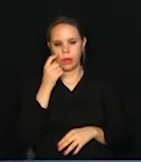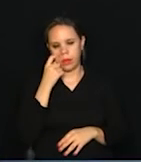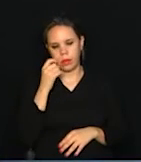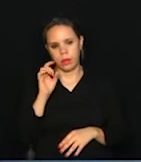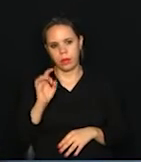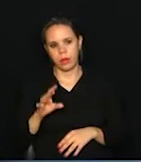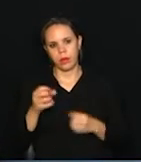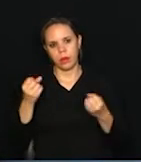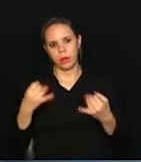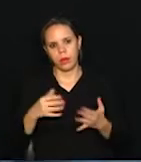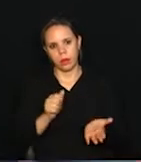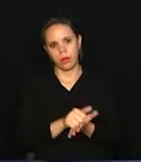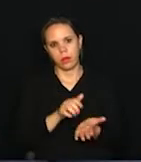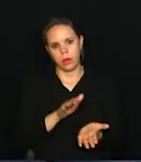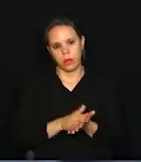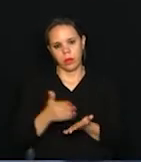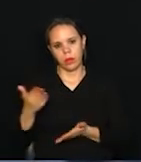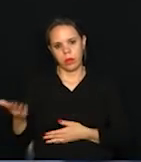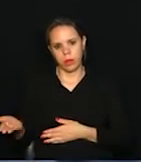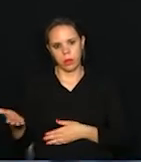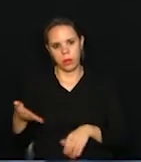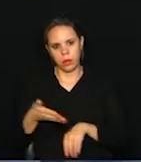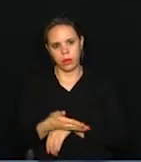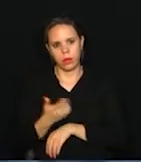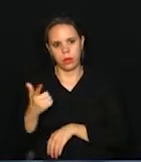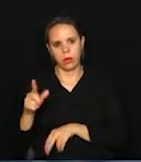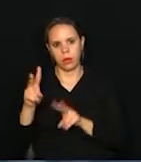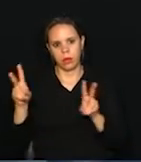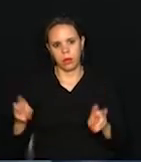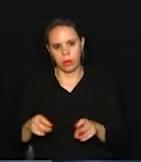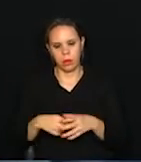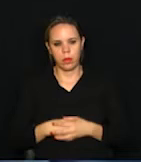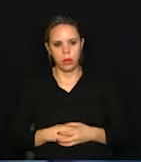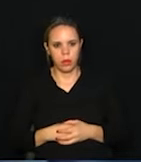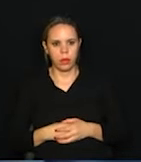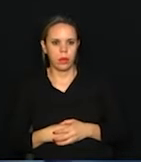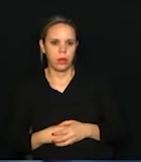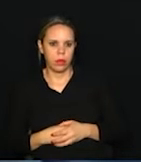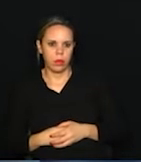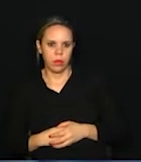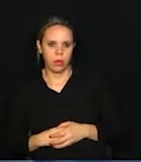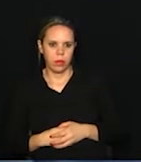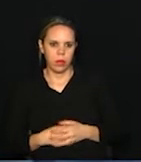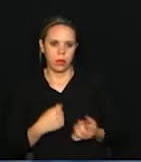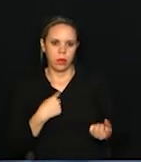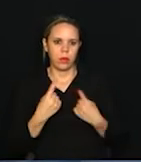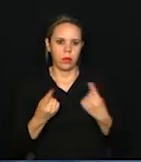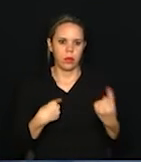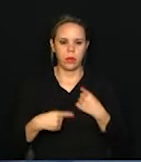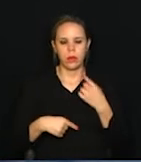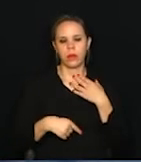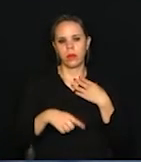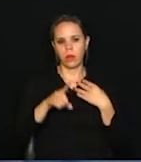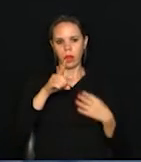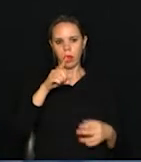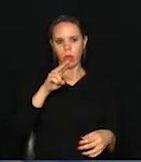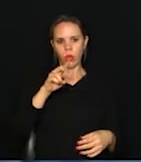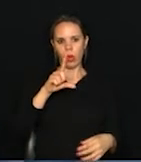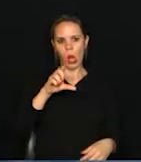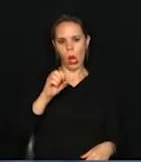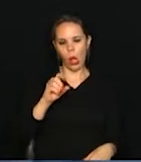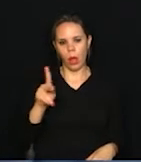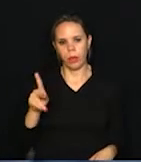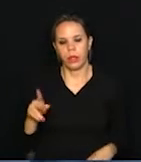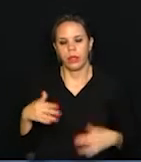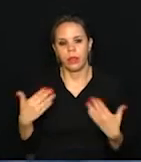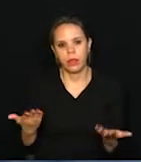questão das multas aqui, não adentrar em outros temas. A Avenida João Boy do Lobo, presidente Ayrton,